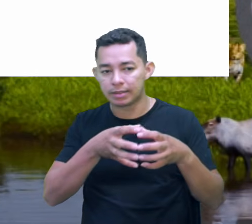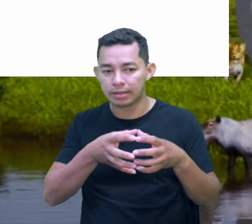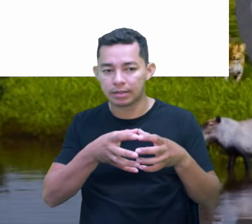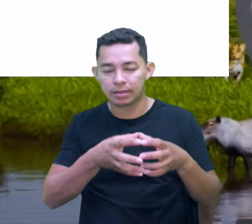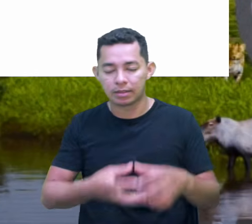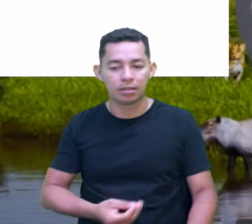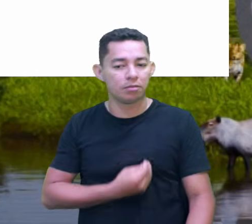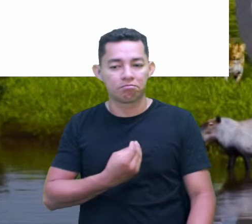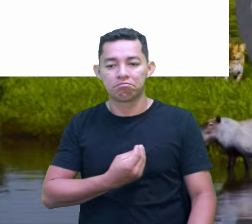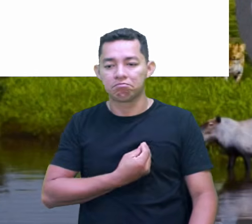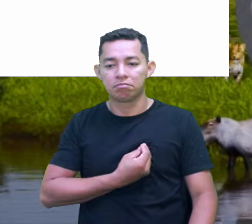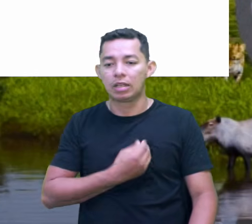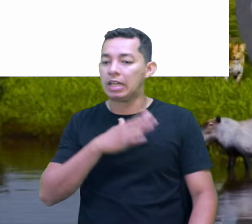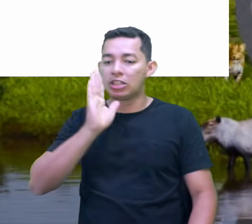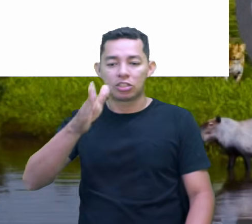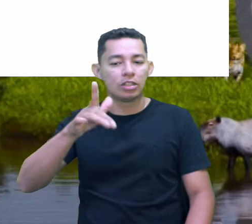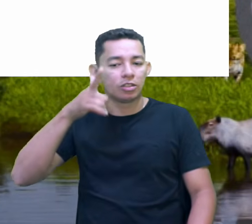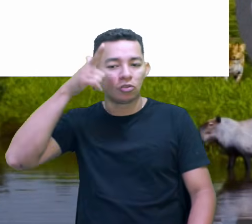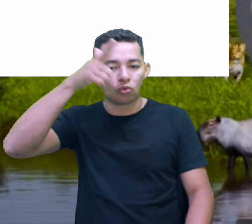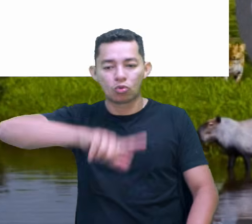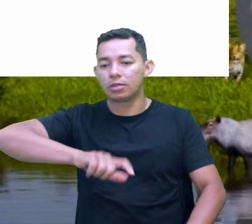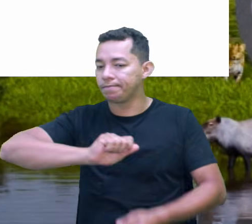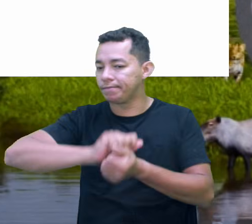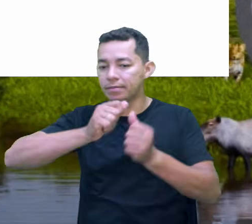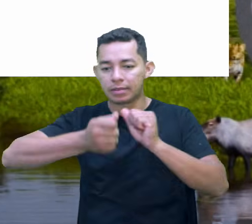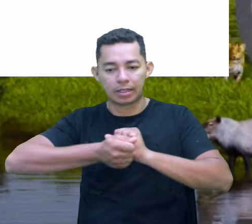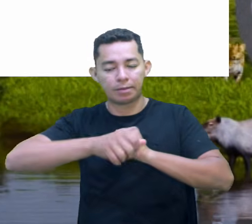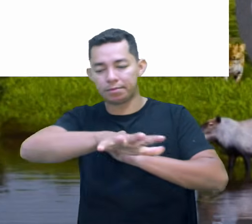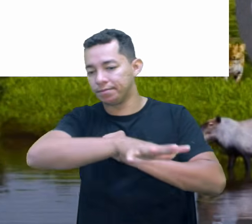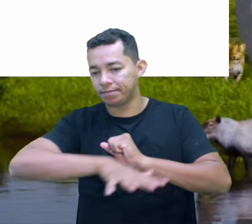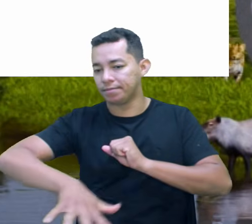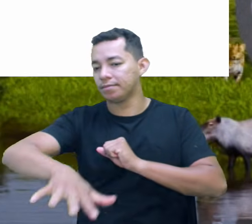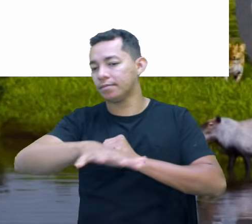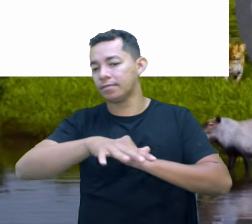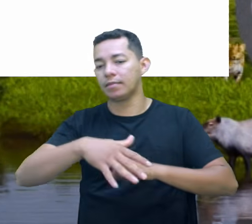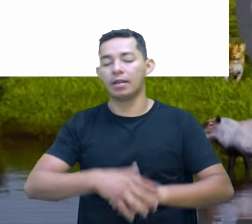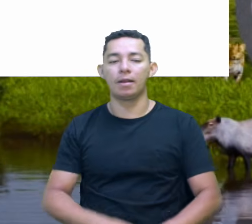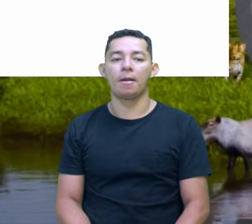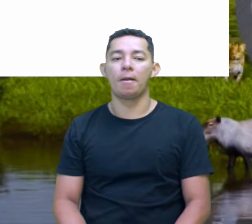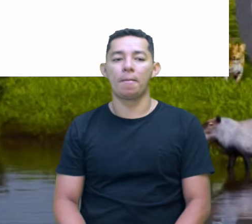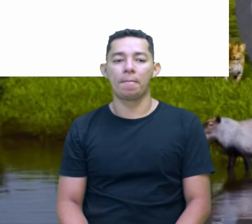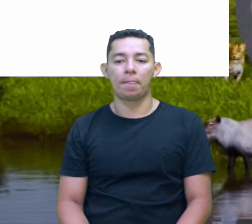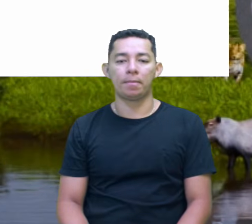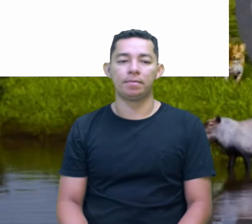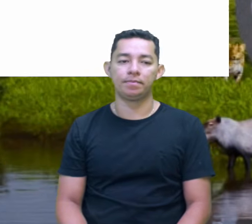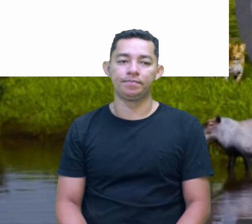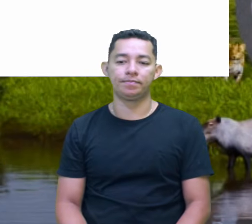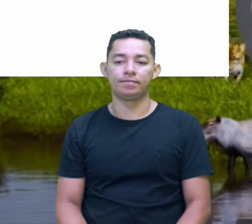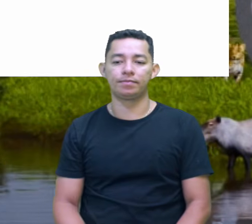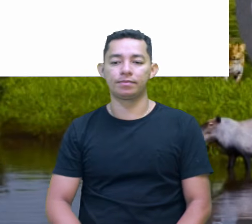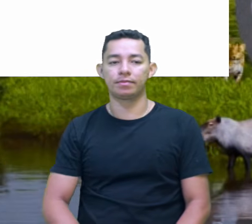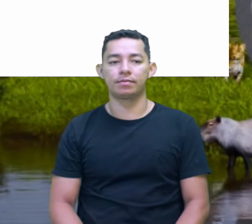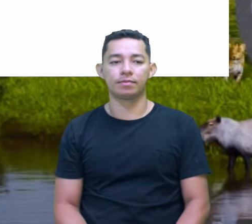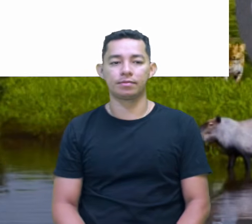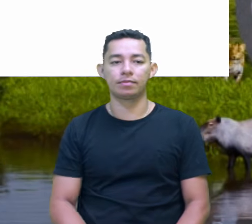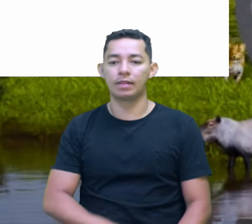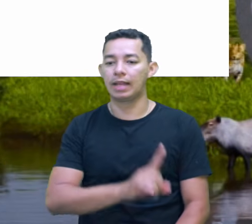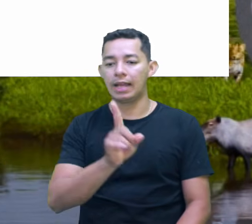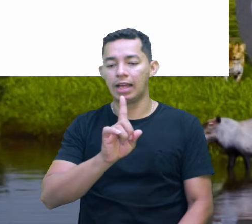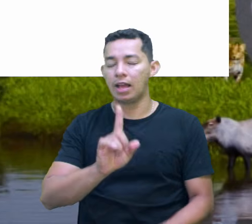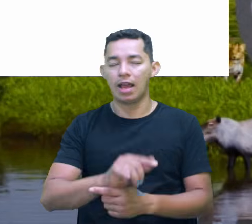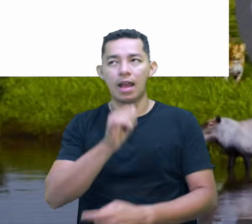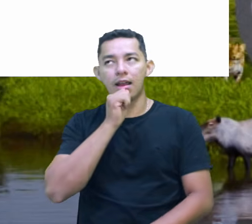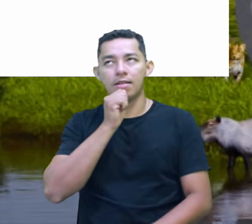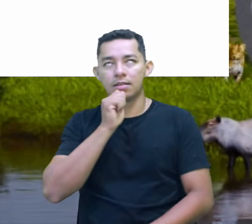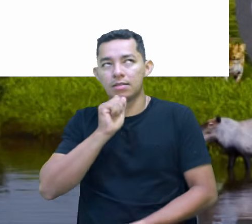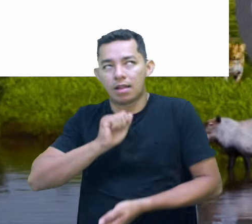está vivendo, ela já conseguiu se estabelecer naquele local. Né? Ela não é uma espécie, vamos dizer assim, transitória.